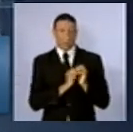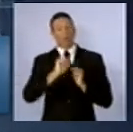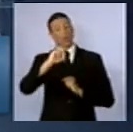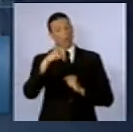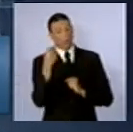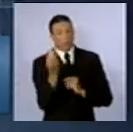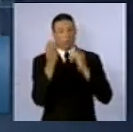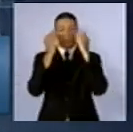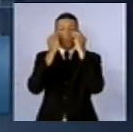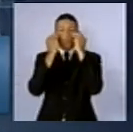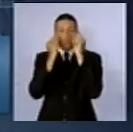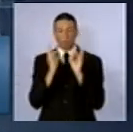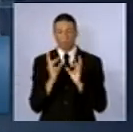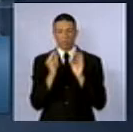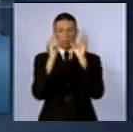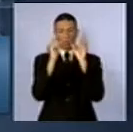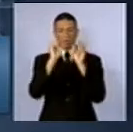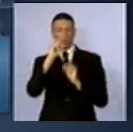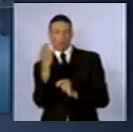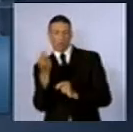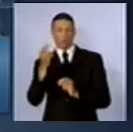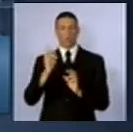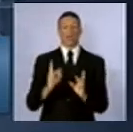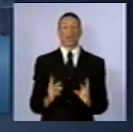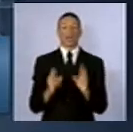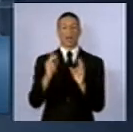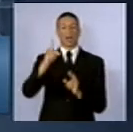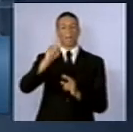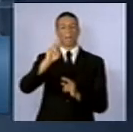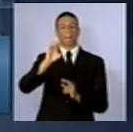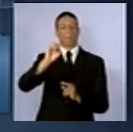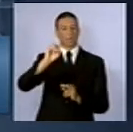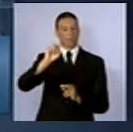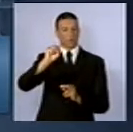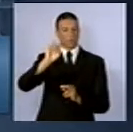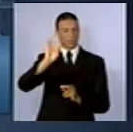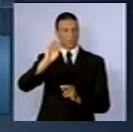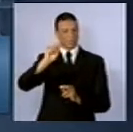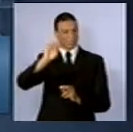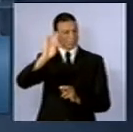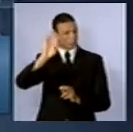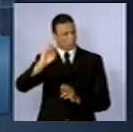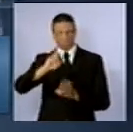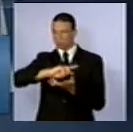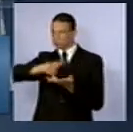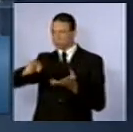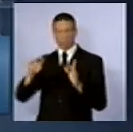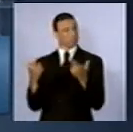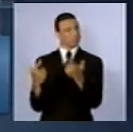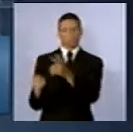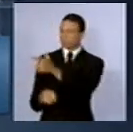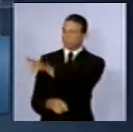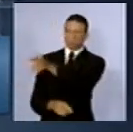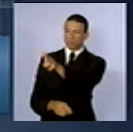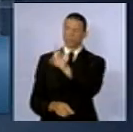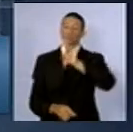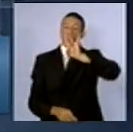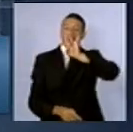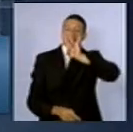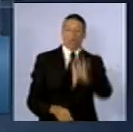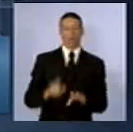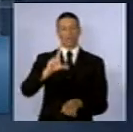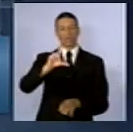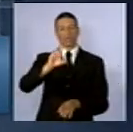de próstata etc o segundo aspecto que eu gostaria de chamar atenção né é que eh esse